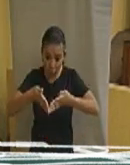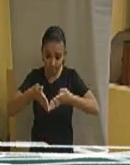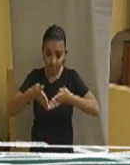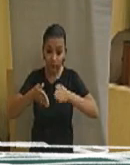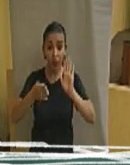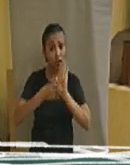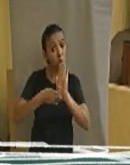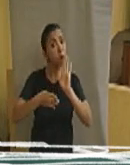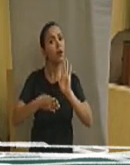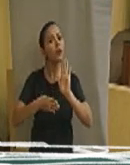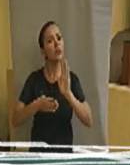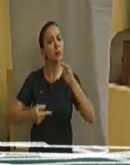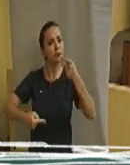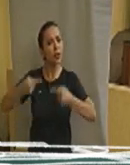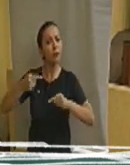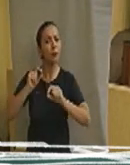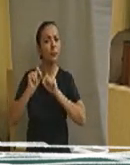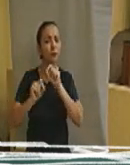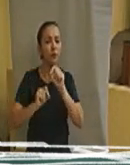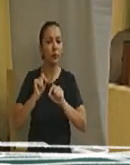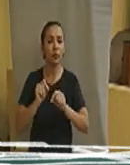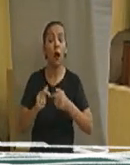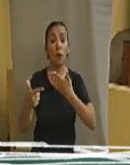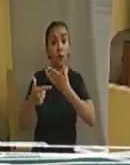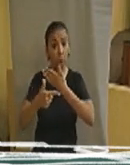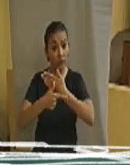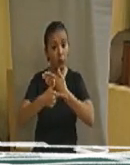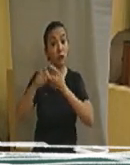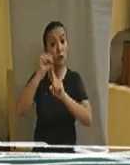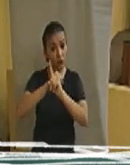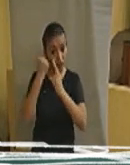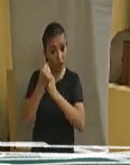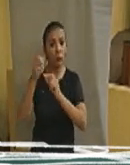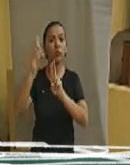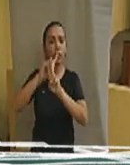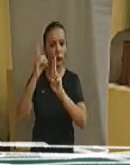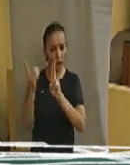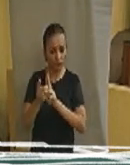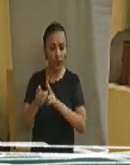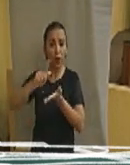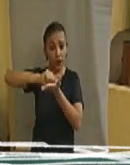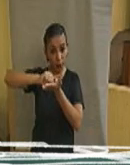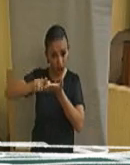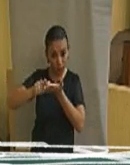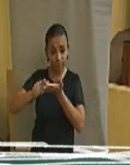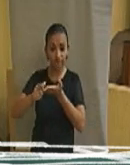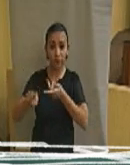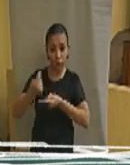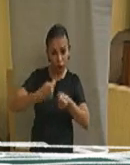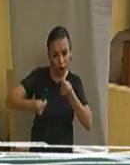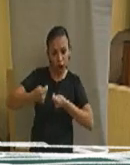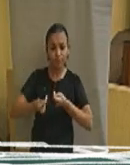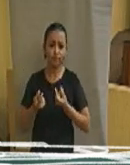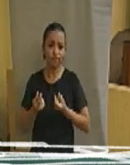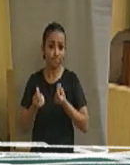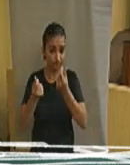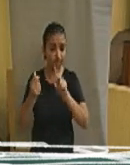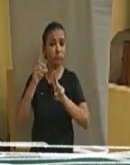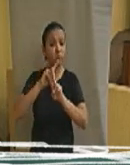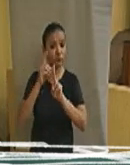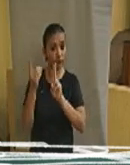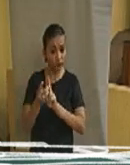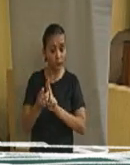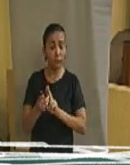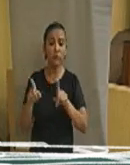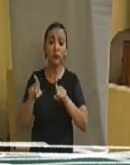do debate, a saber, função social da UFGD, gestão administrativa e financeira da UFGD